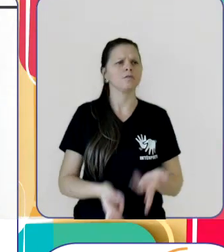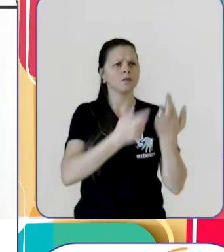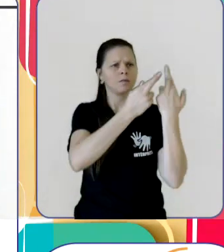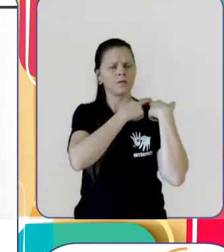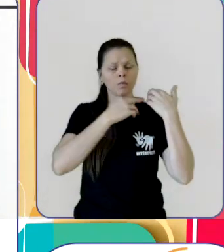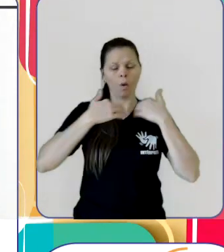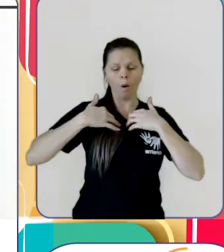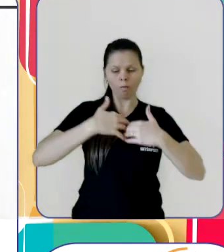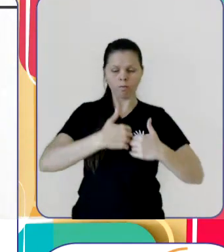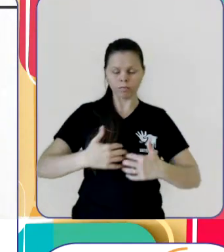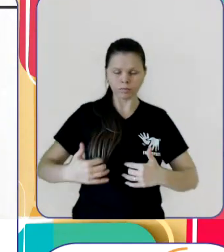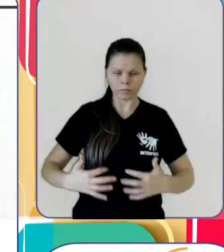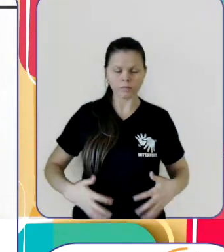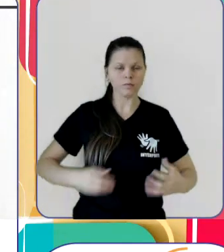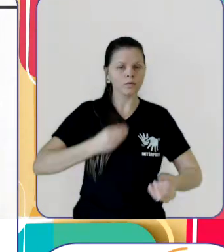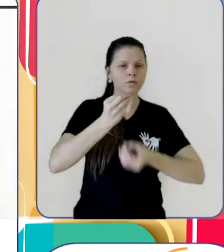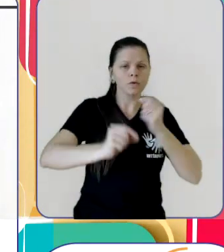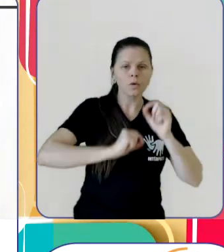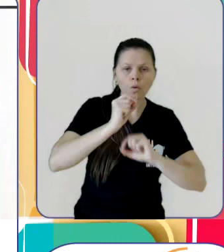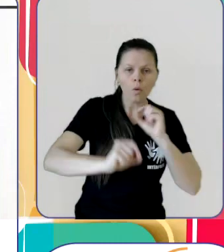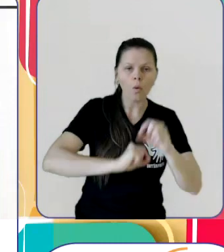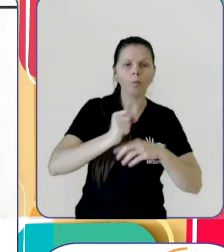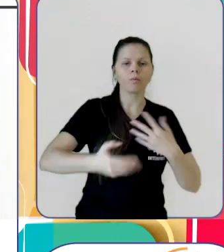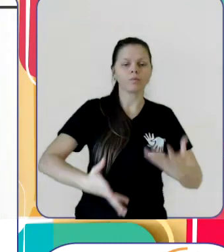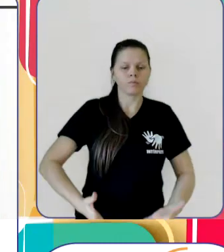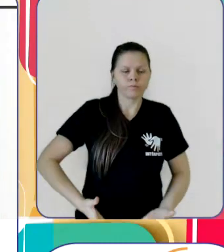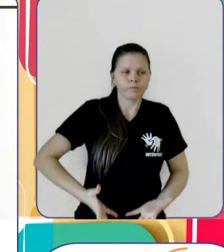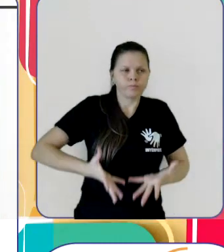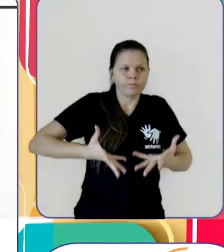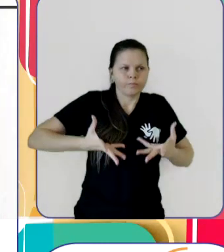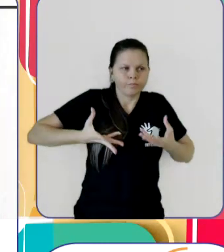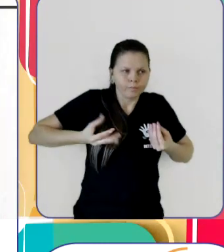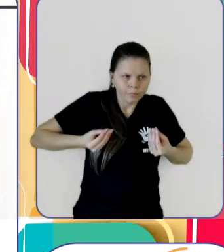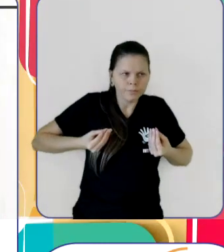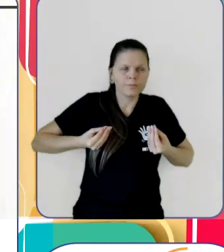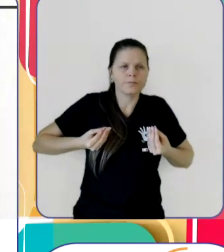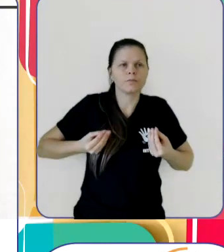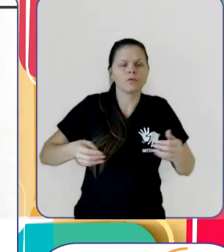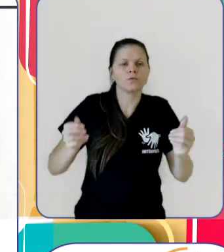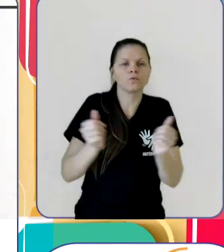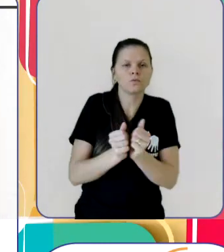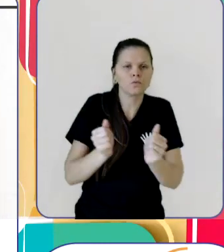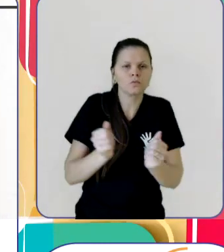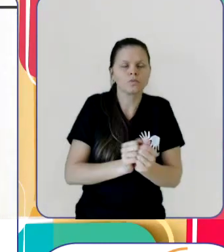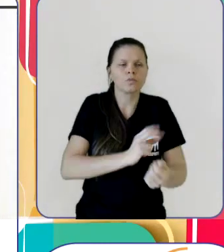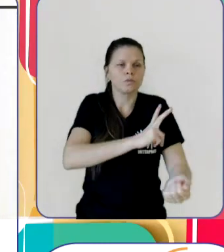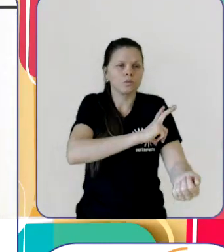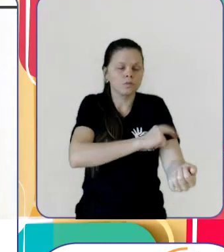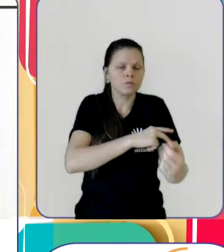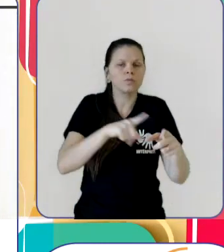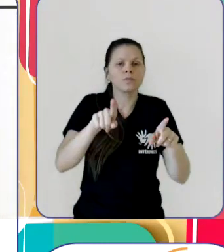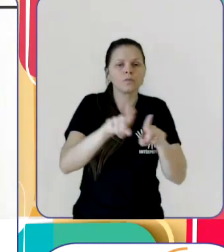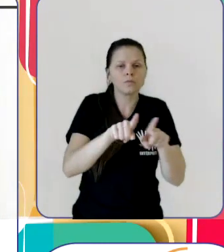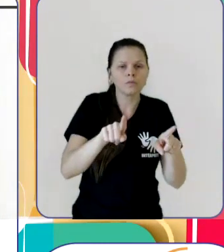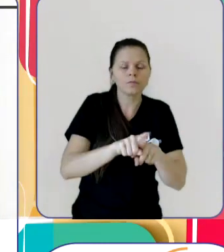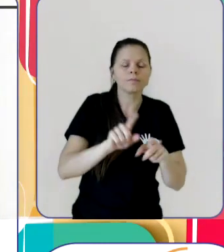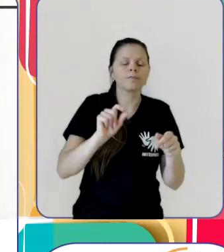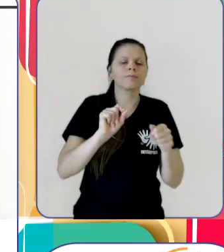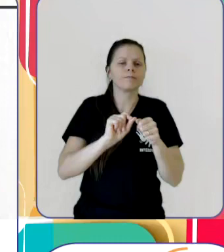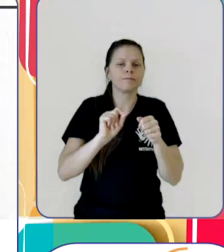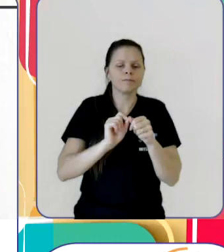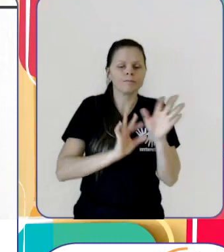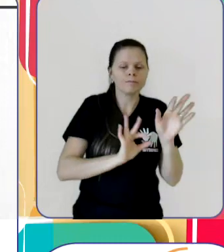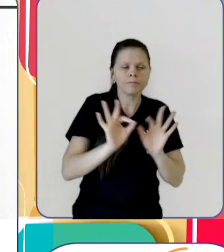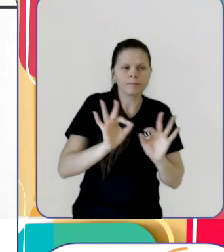função de estrutura de sustentação corporal, assim bem como juntamente com os músculos, e também faz essas reservas de sais